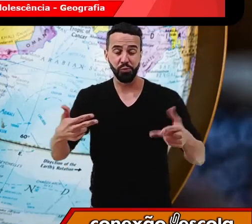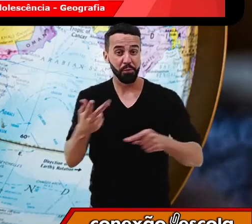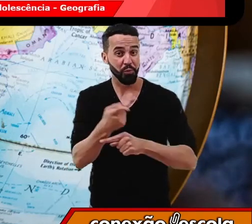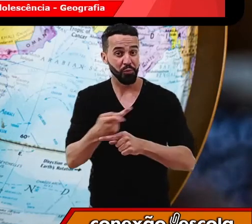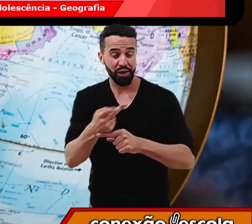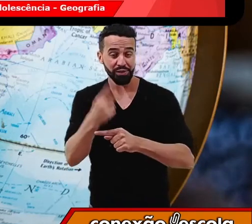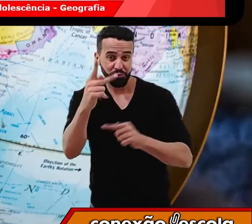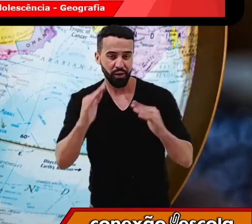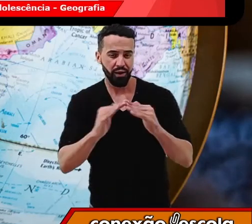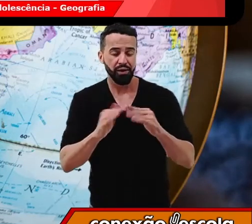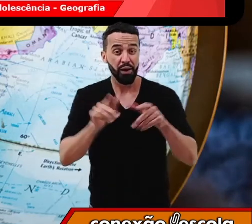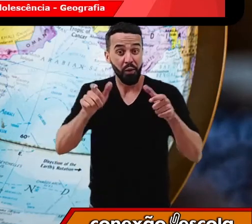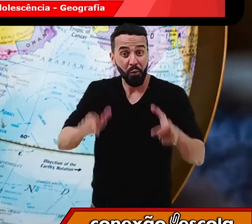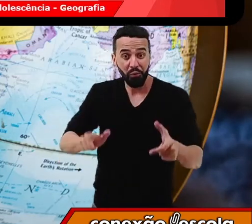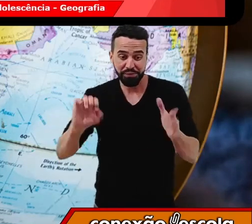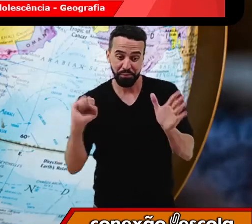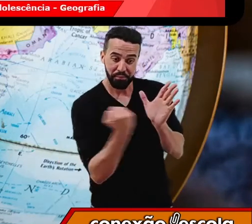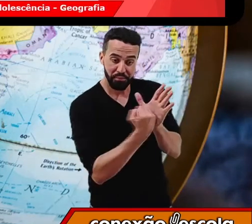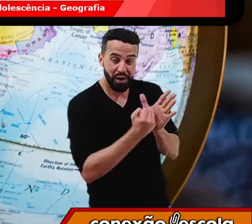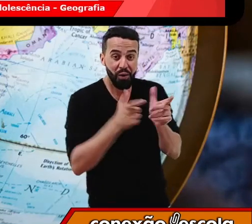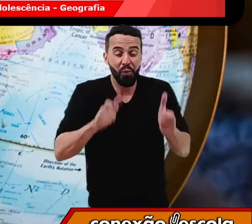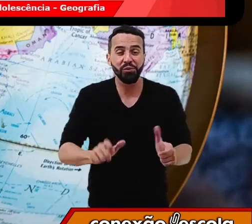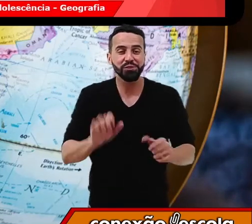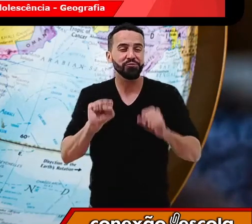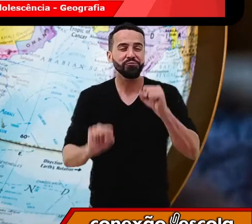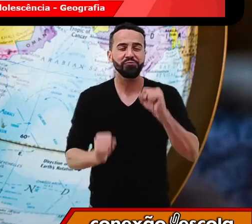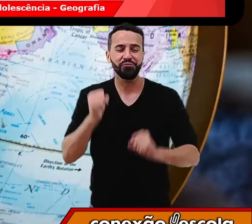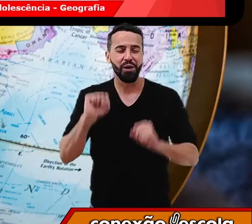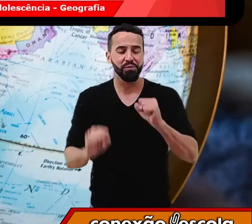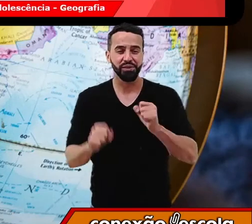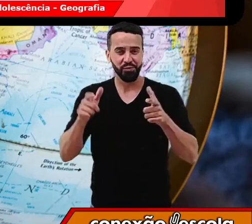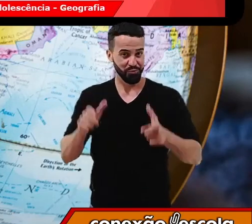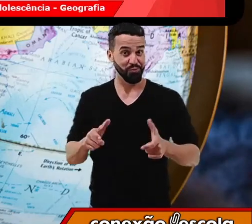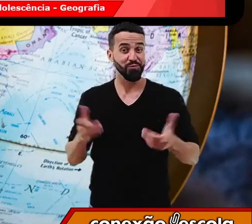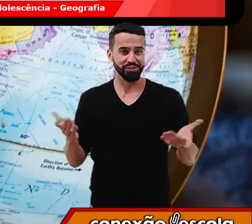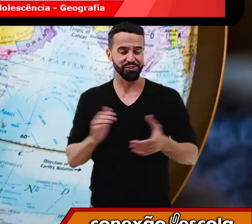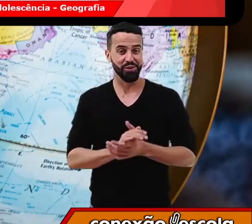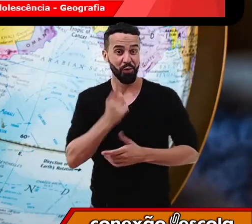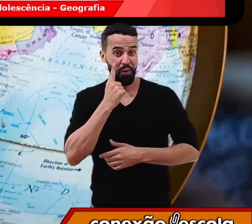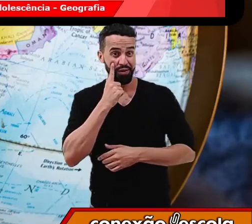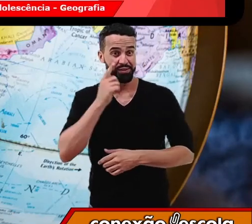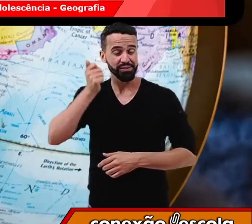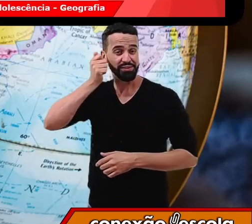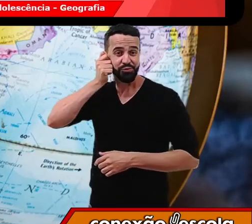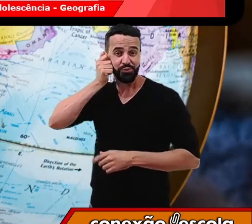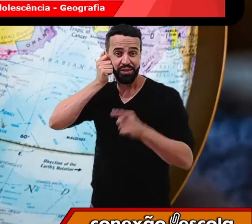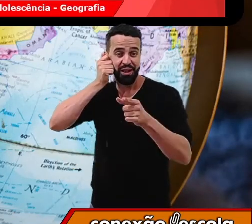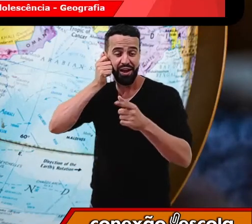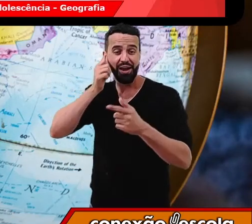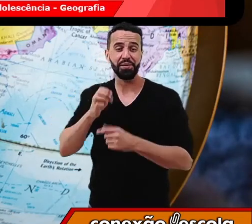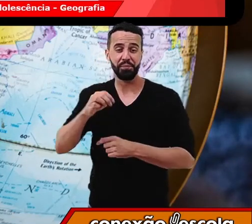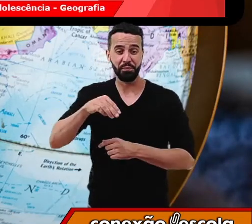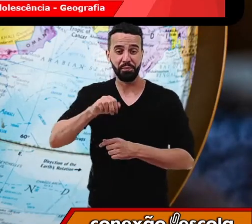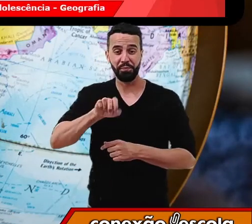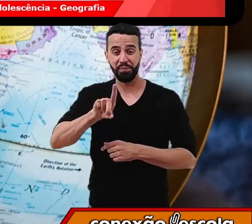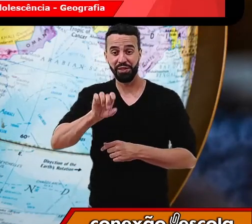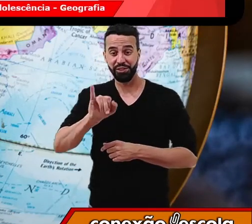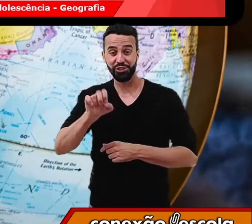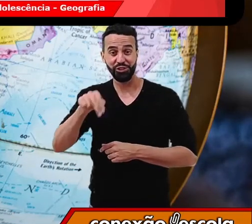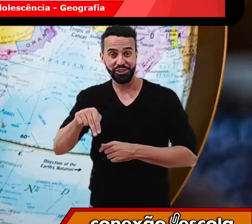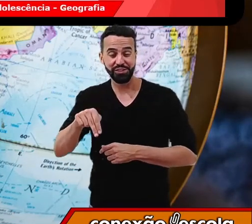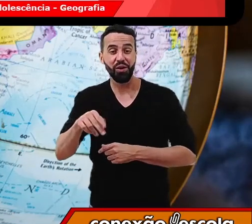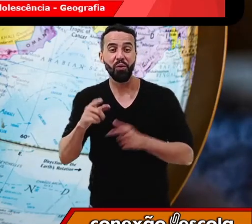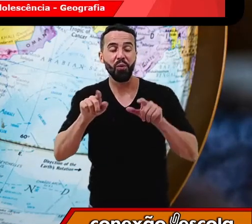qual foi o local de fabricação desses produtos. Já adianto aqui, ó, o meu celular é Made in